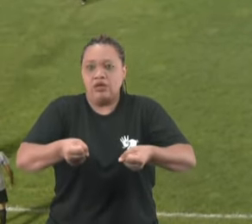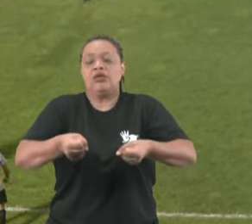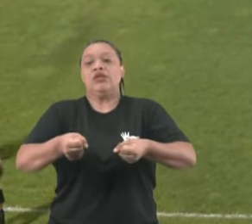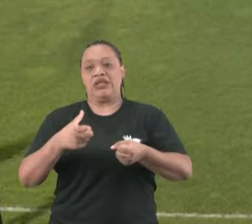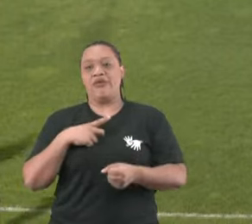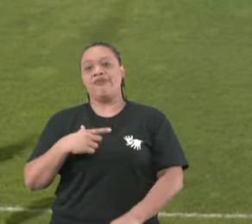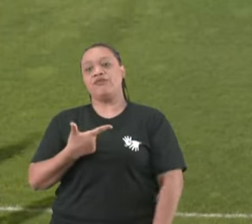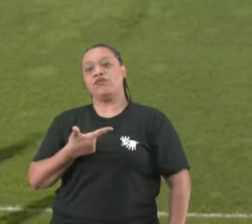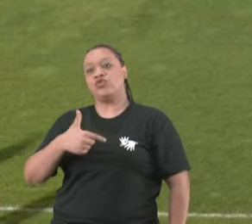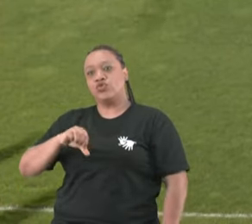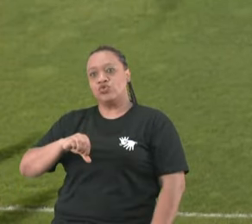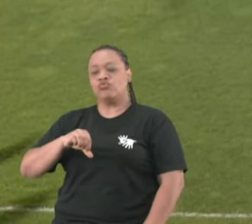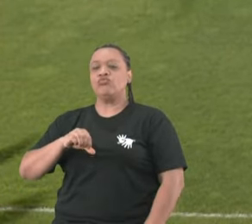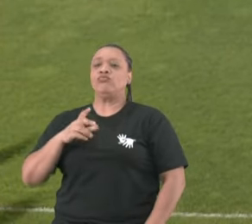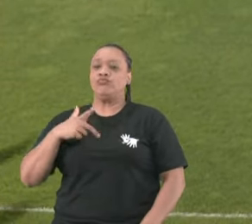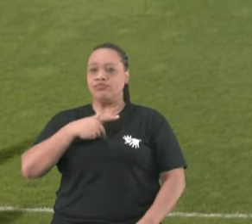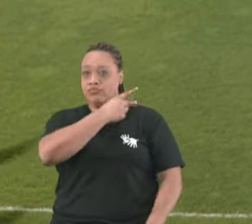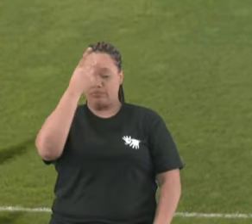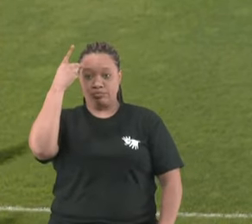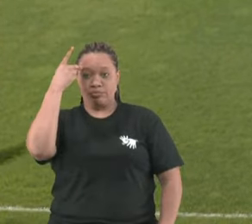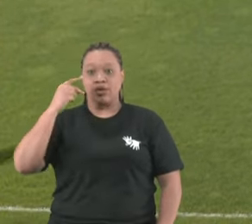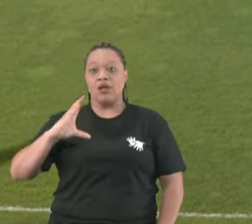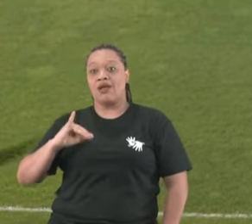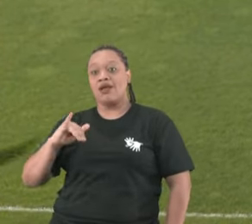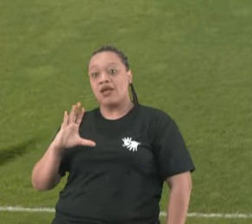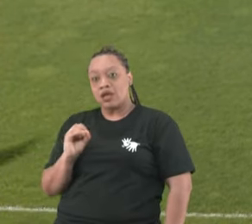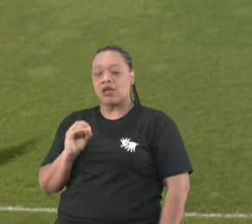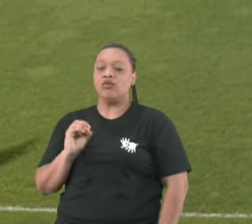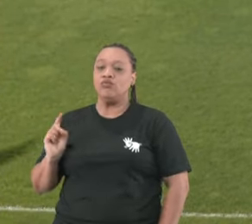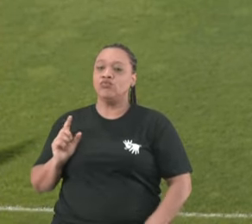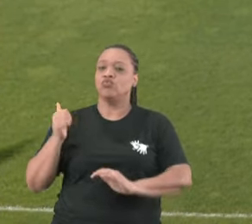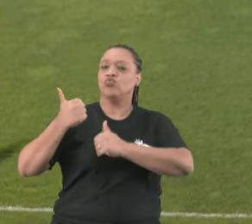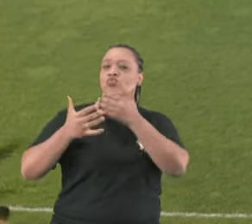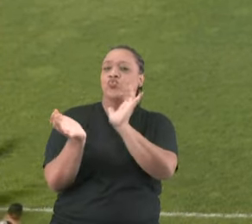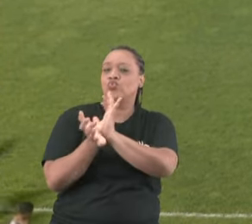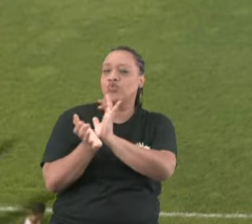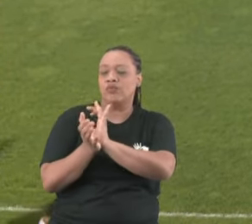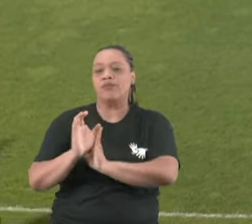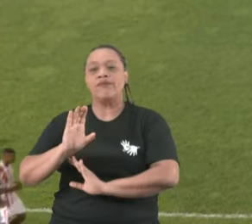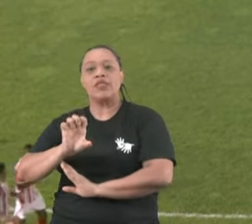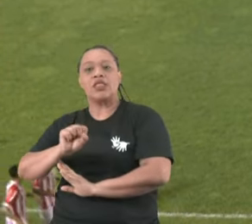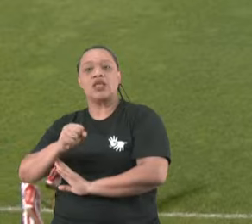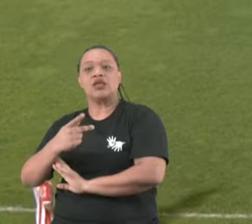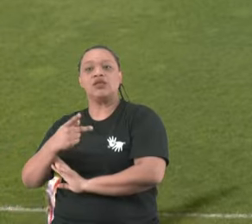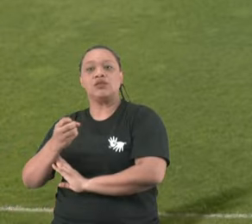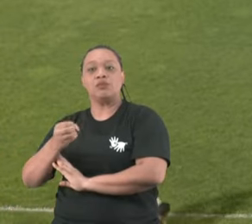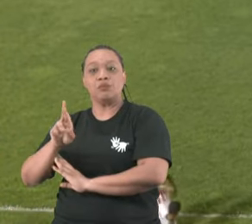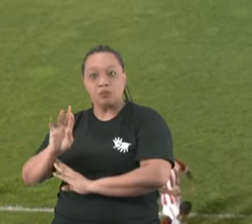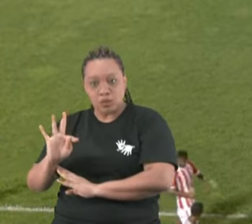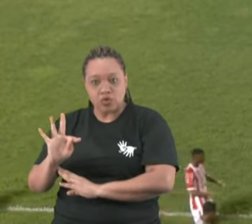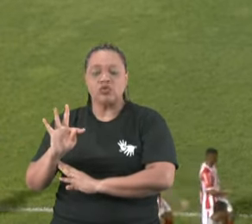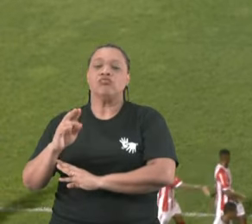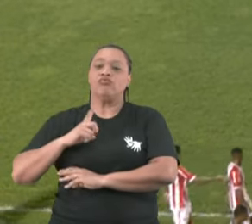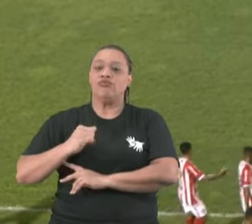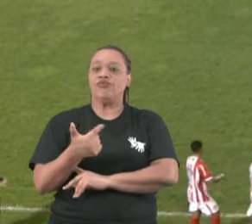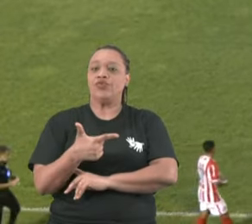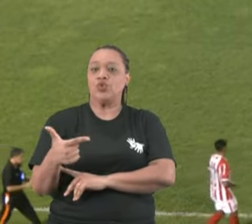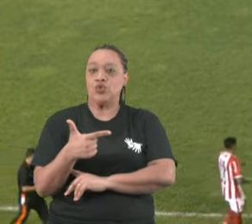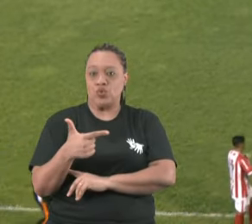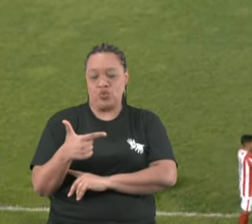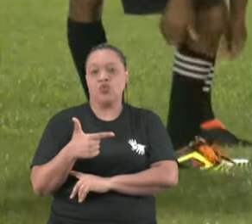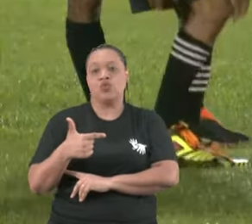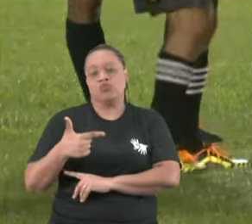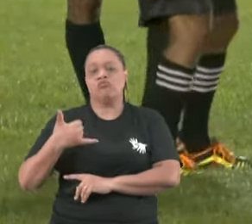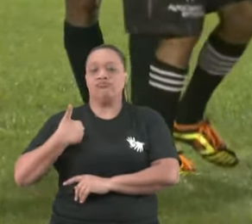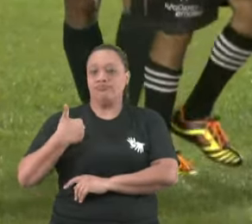o Flávio Souza, atacante que veio do Sport, inclusive jogador de 22 anos, revelado lá no Sport Clube